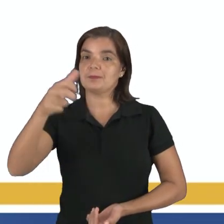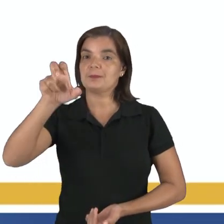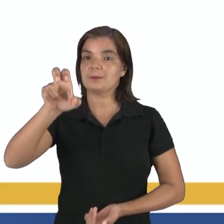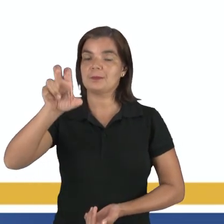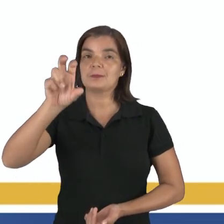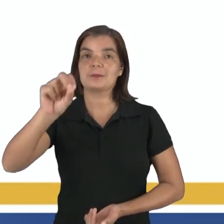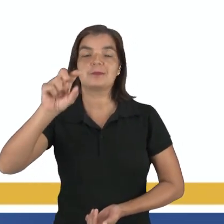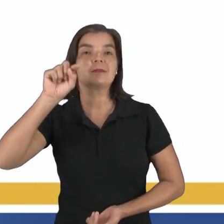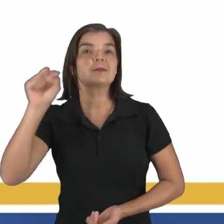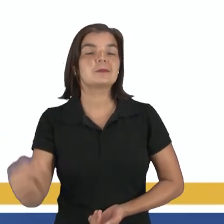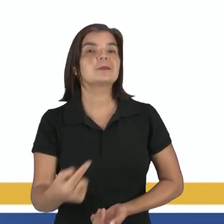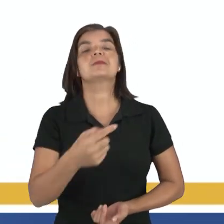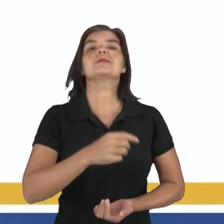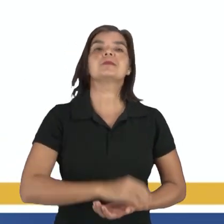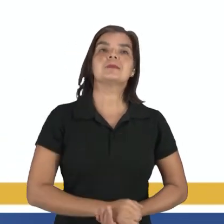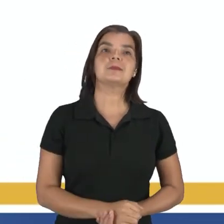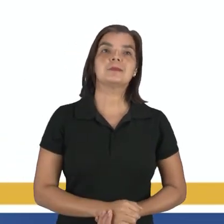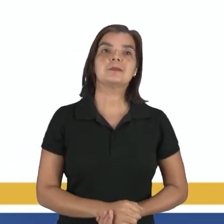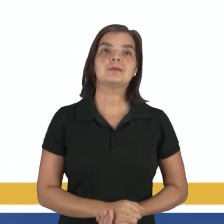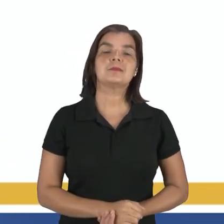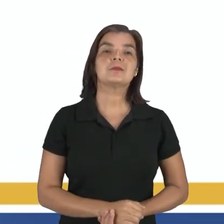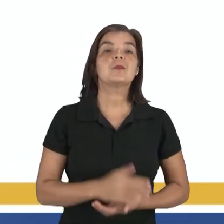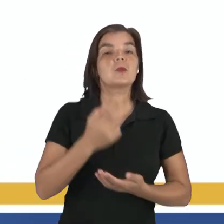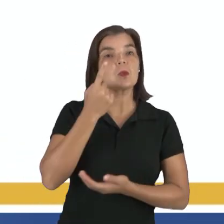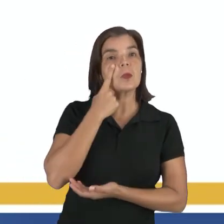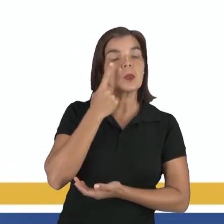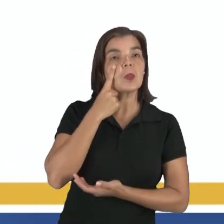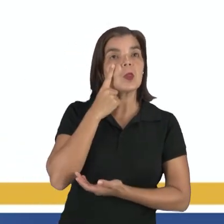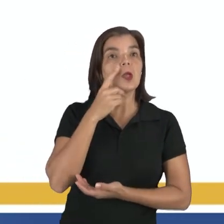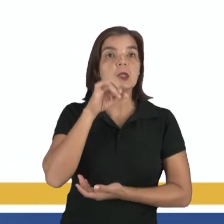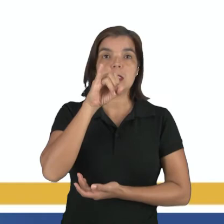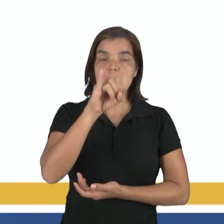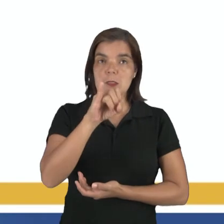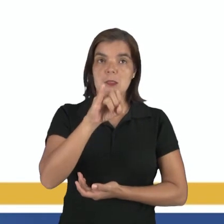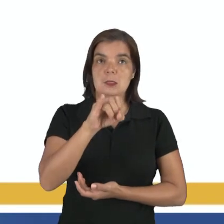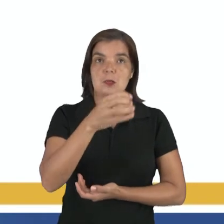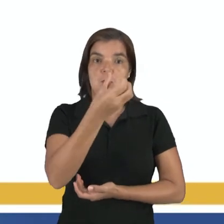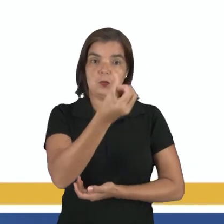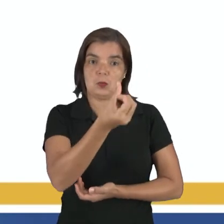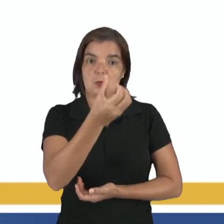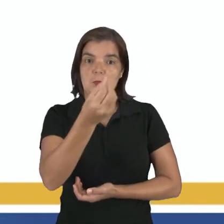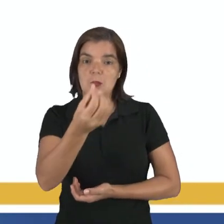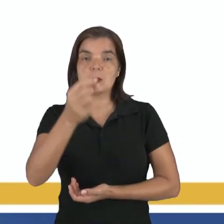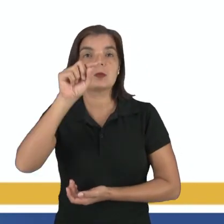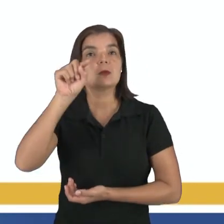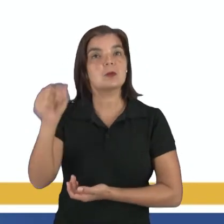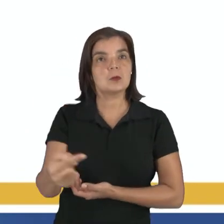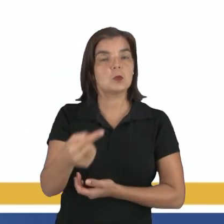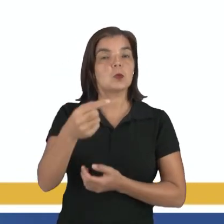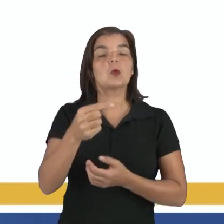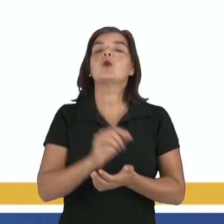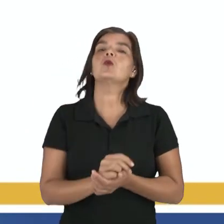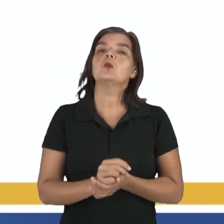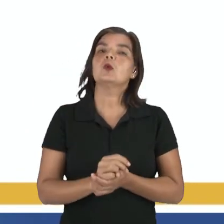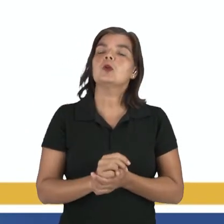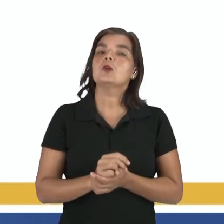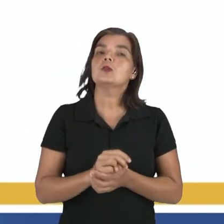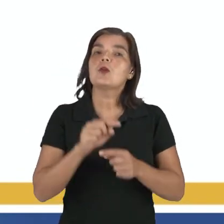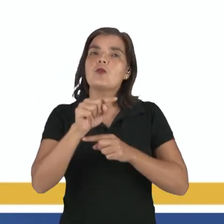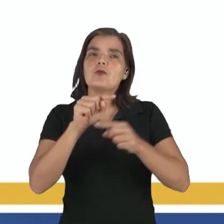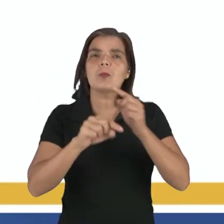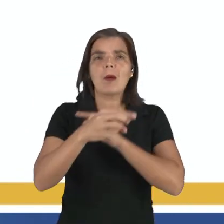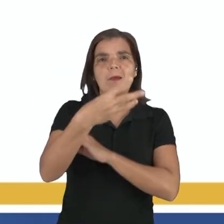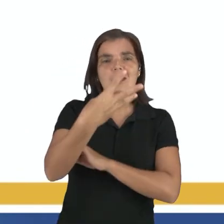total do prêmio 150 então Observe que se é 600 mil /